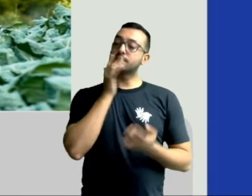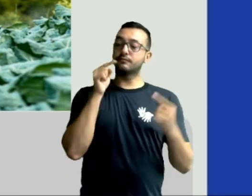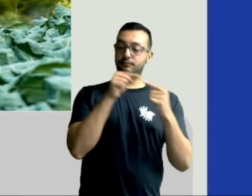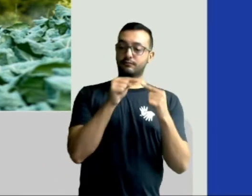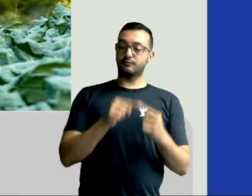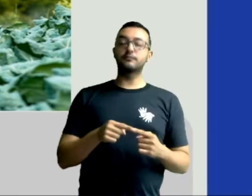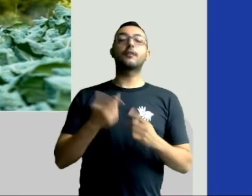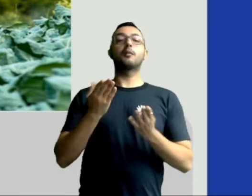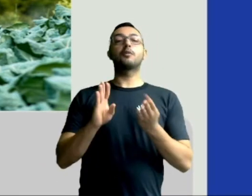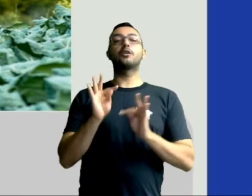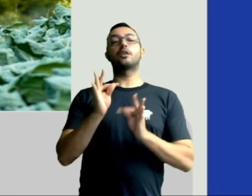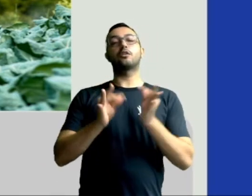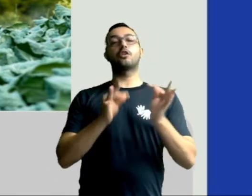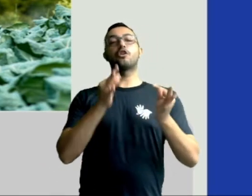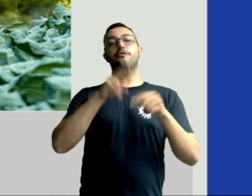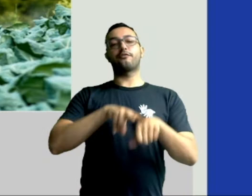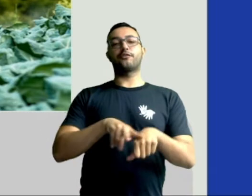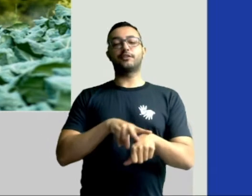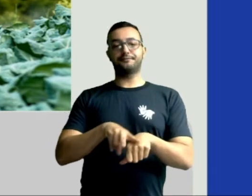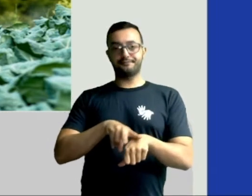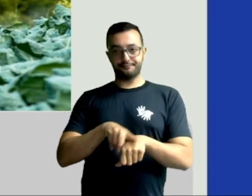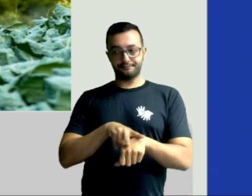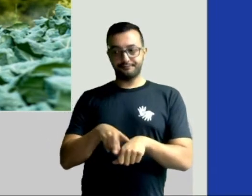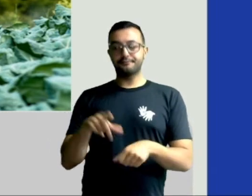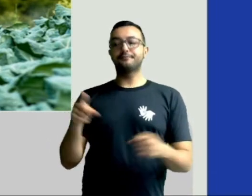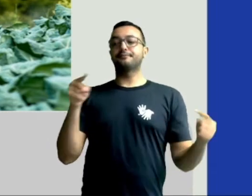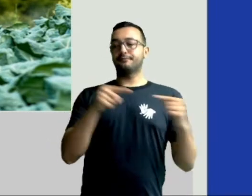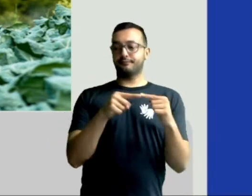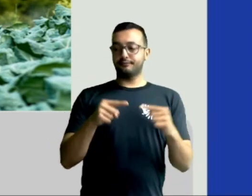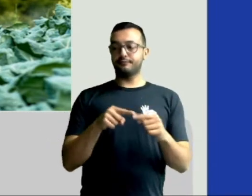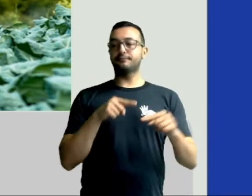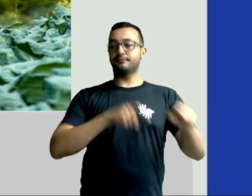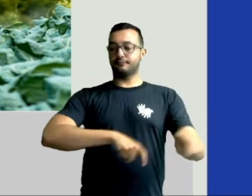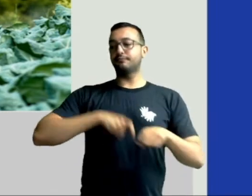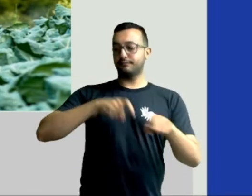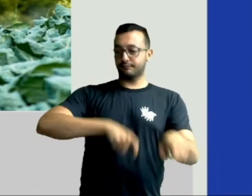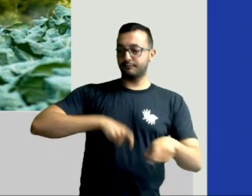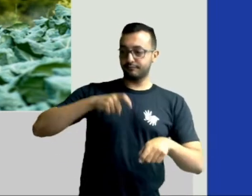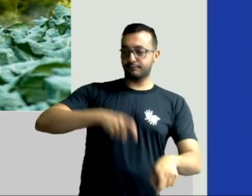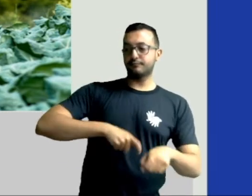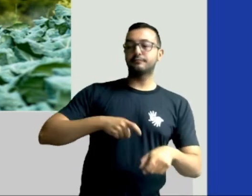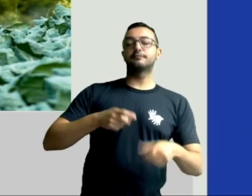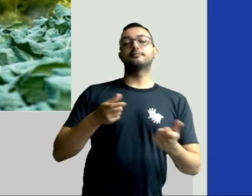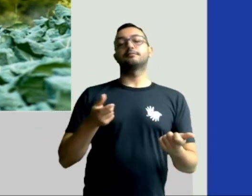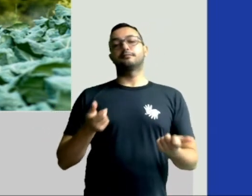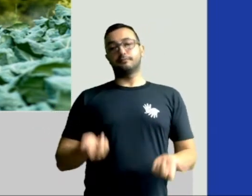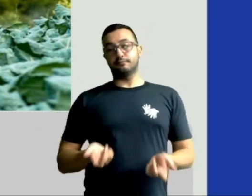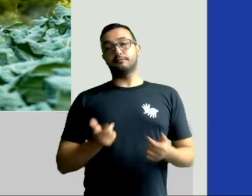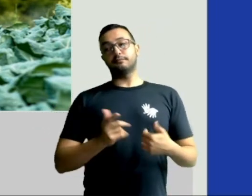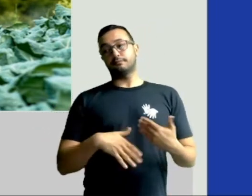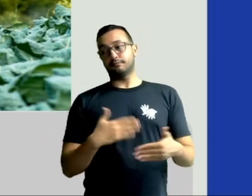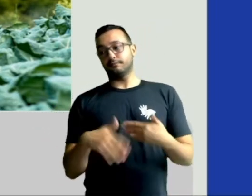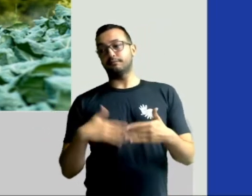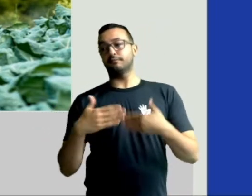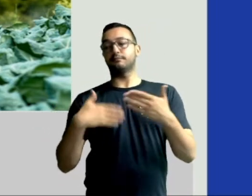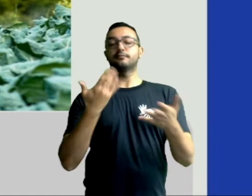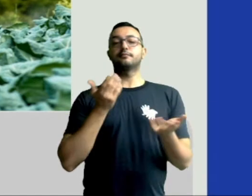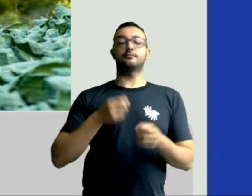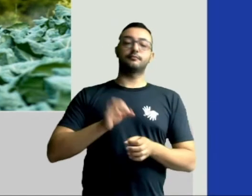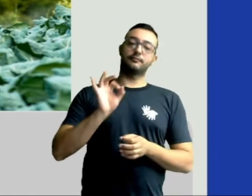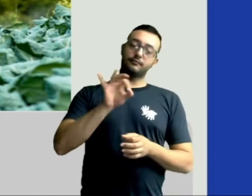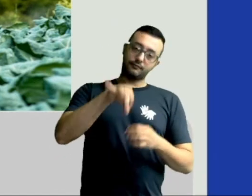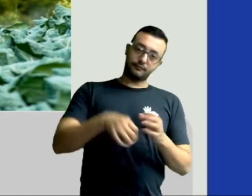gente tem a biotecnologia verde, que vai estar sendo aplicada na agricultura, né? Como no processo de desenvolvimento